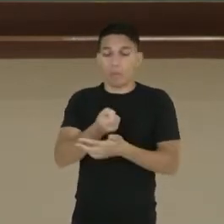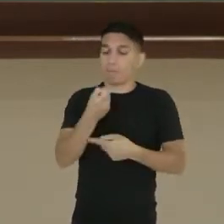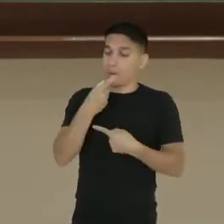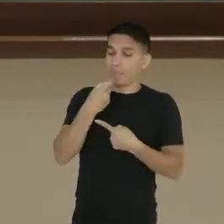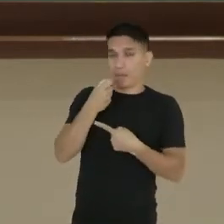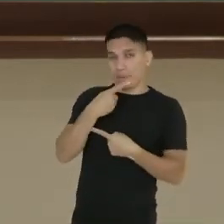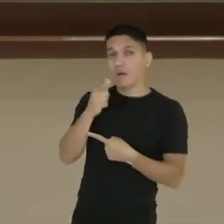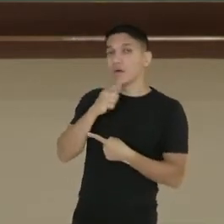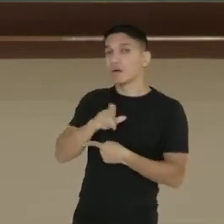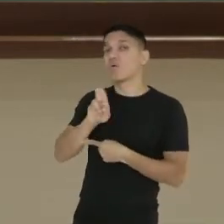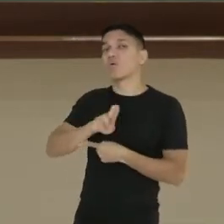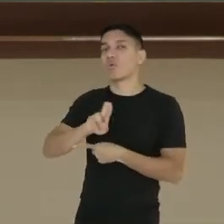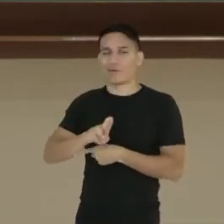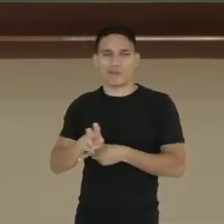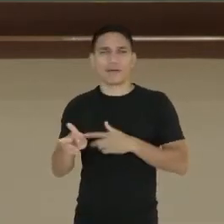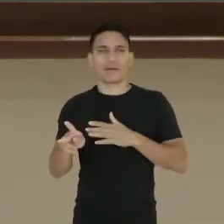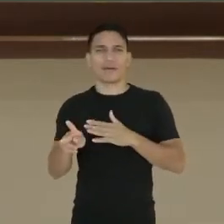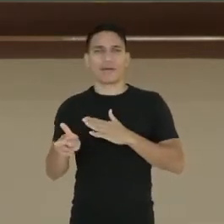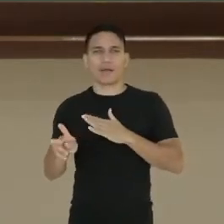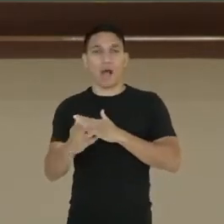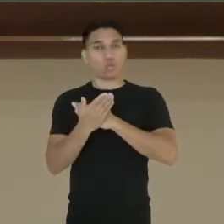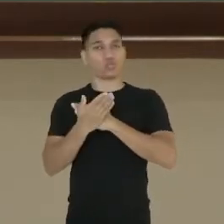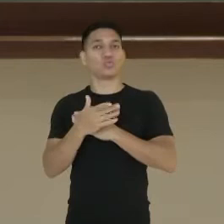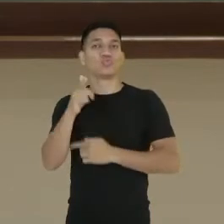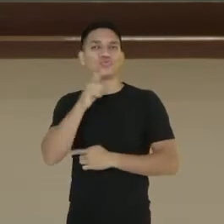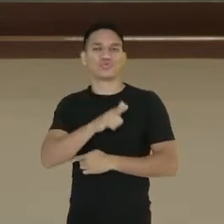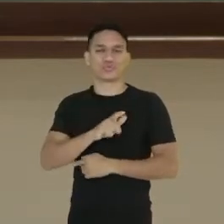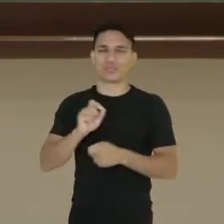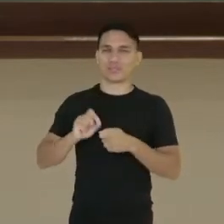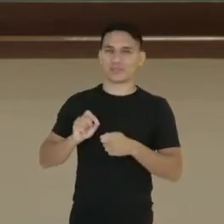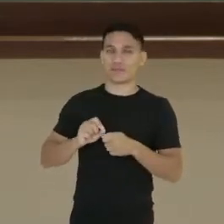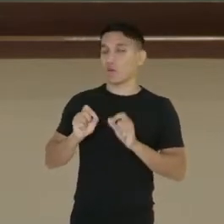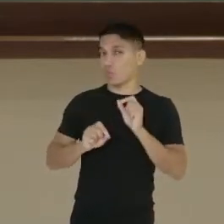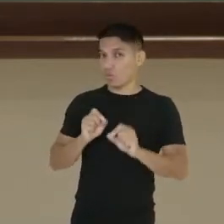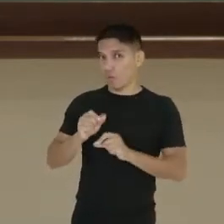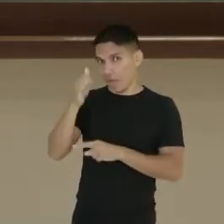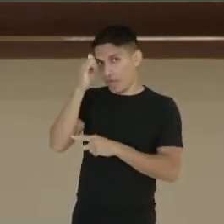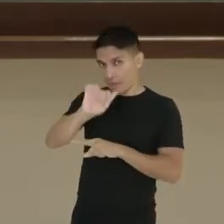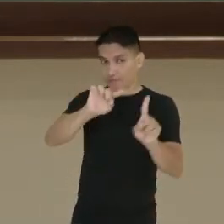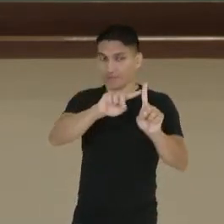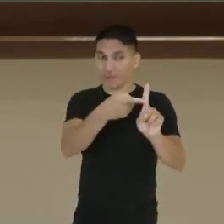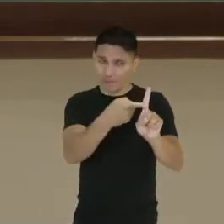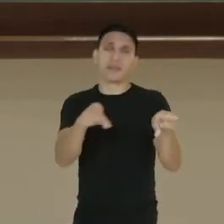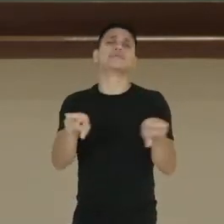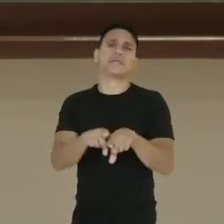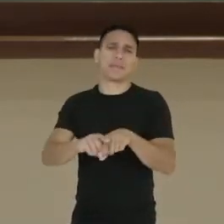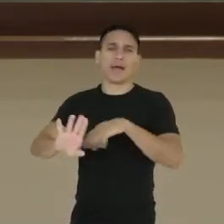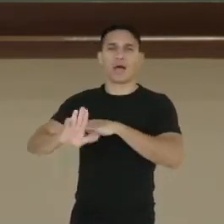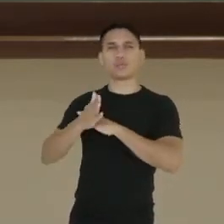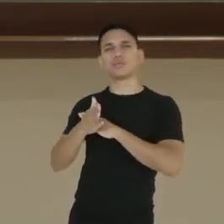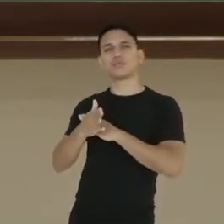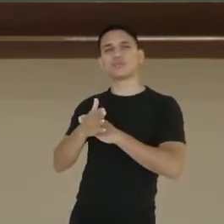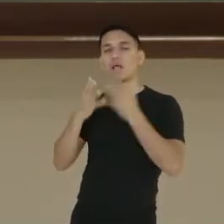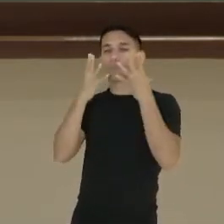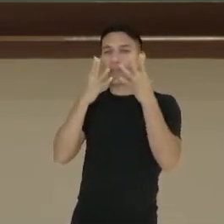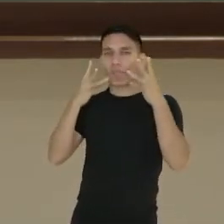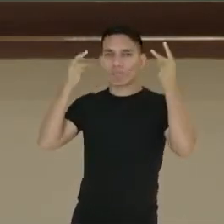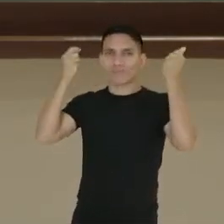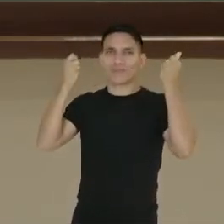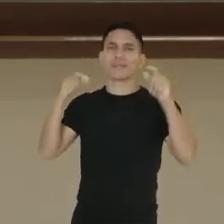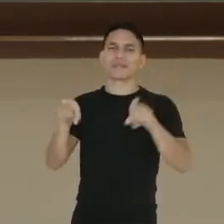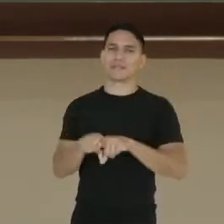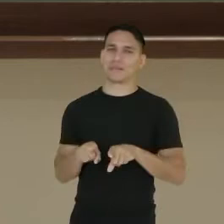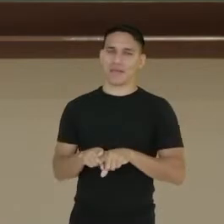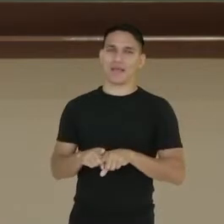comprimido, da pílula, ele ajuda além de evitar a gestação, ajuda sim no tratamento da acne.